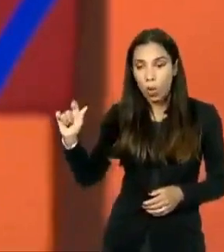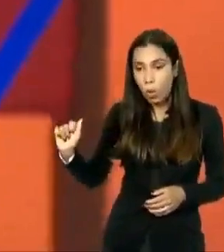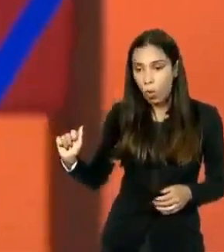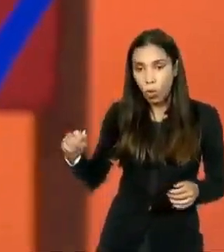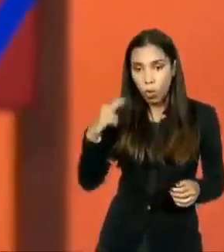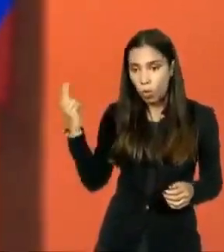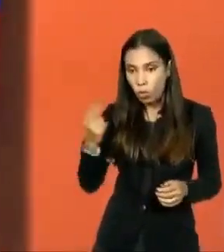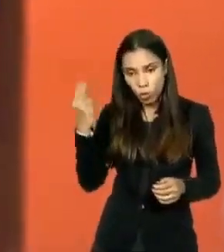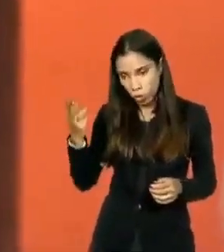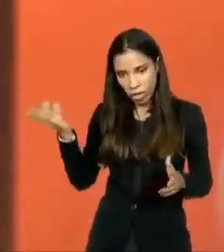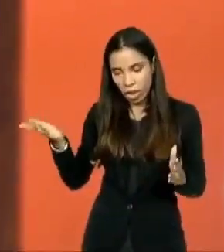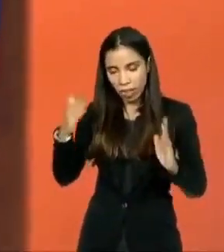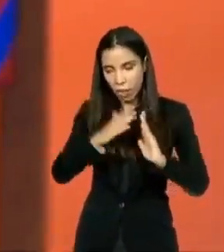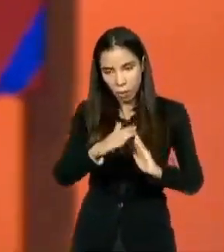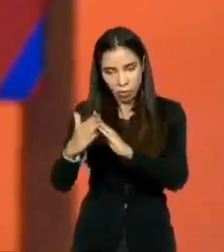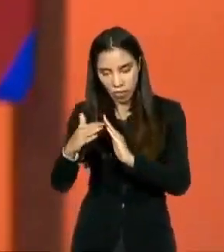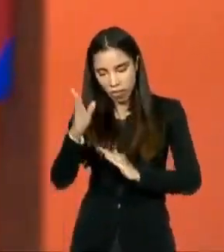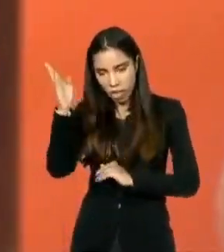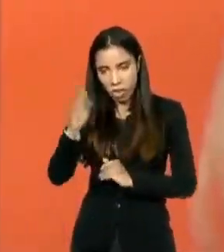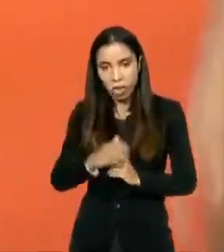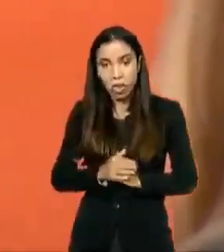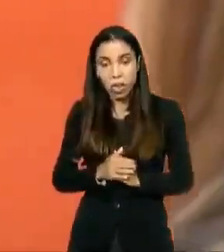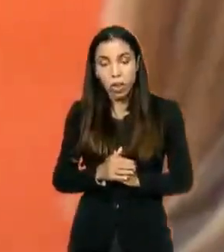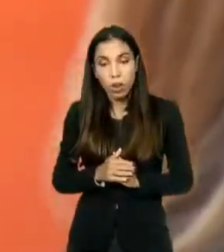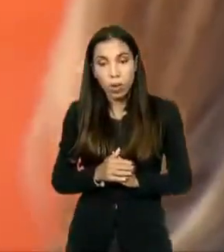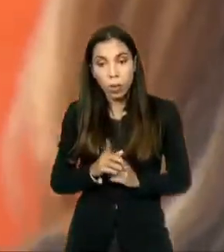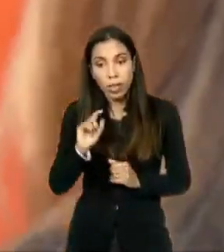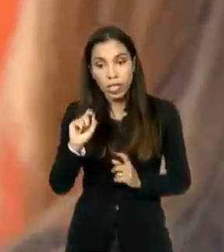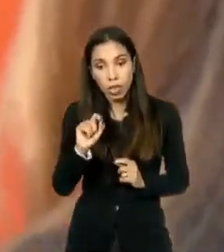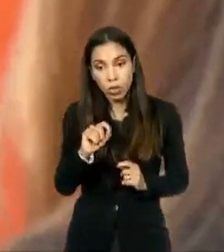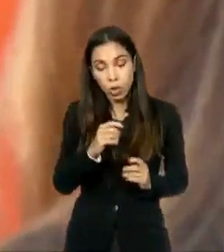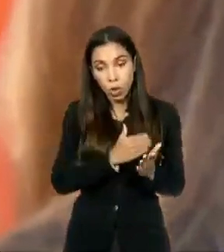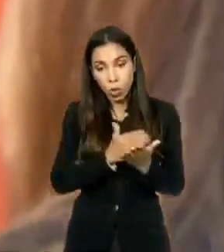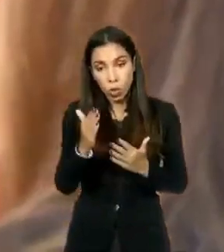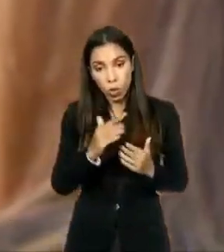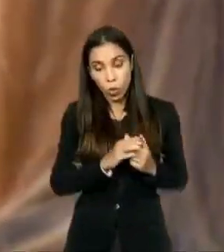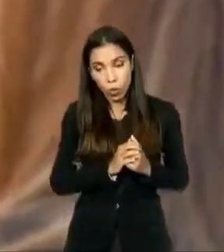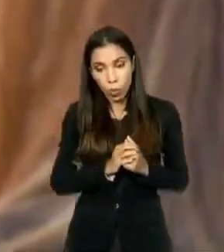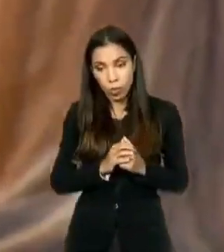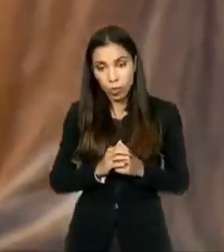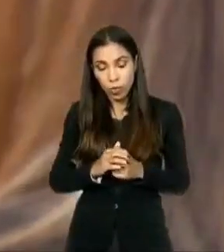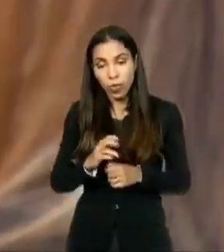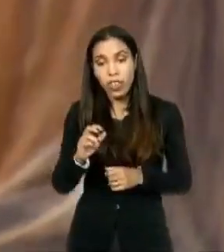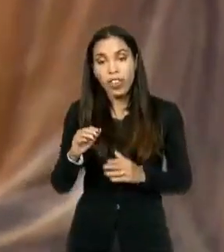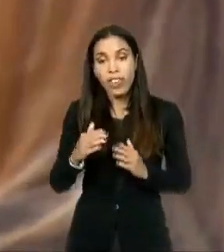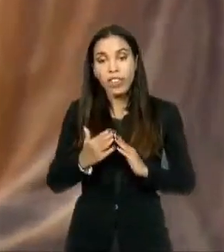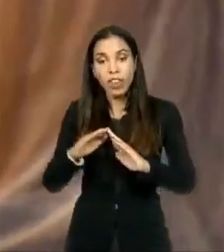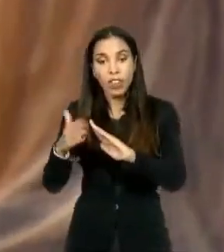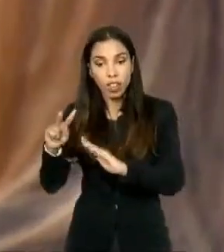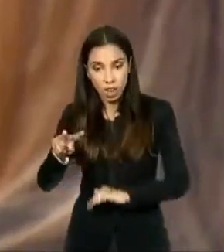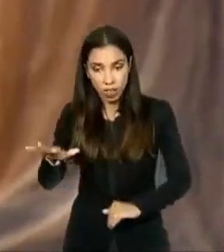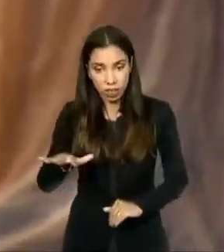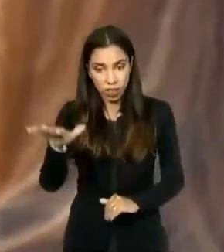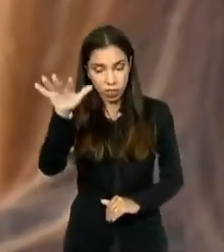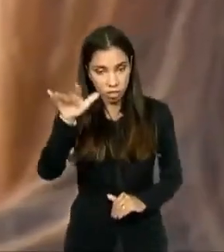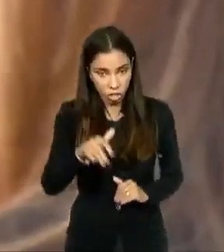cabe mais, obviamente. Mas era de cima para baixo. E na favela do Vidigal, eles chegaram